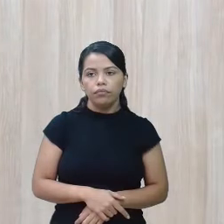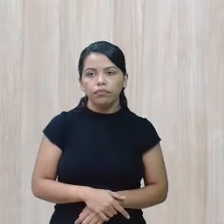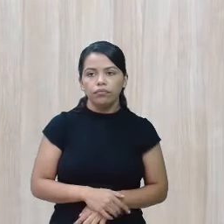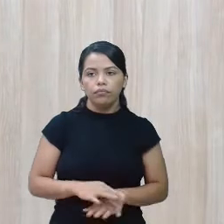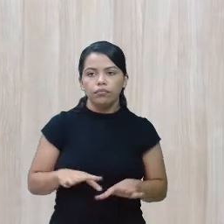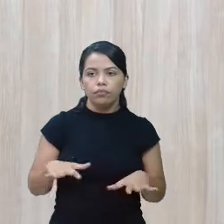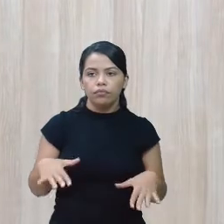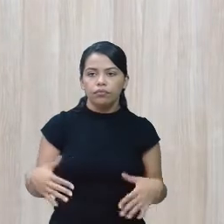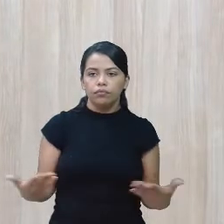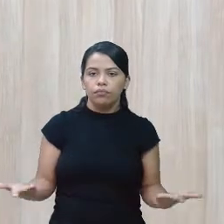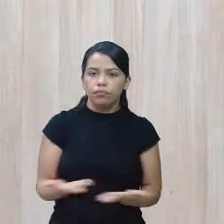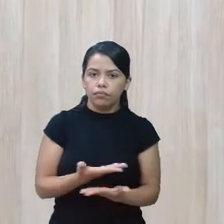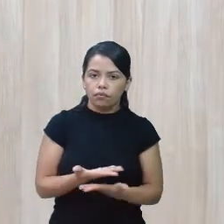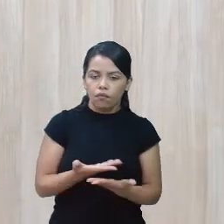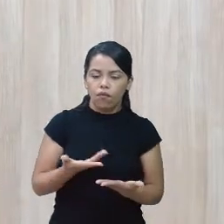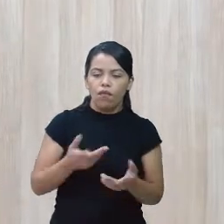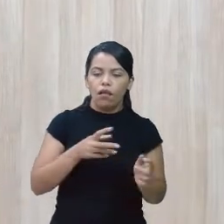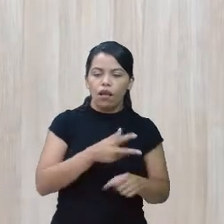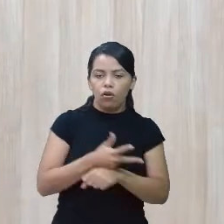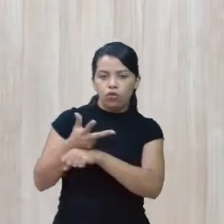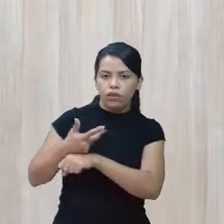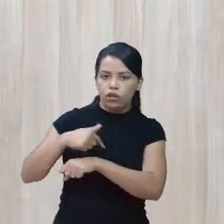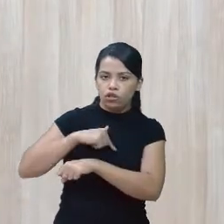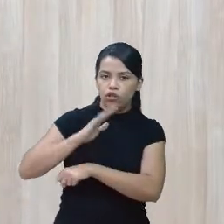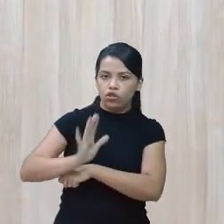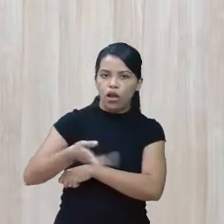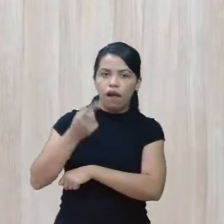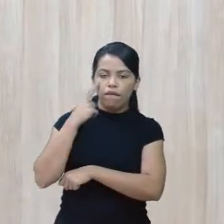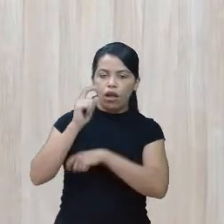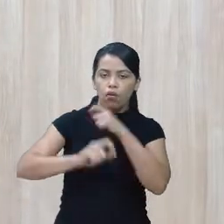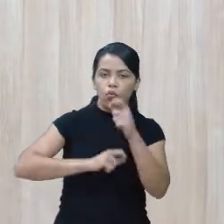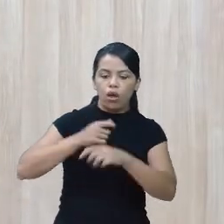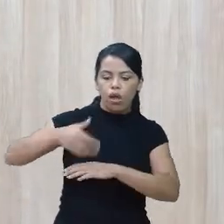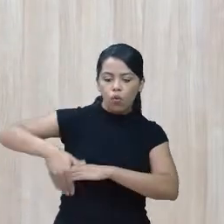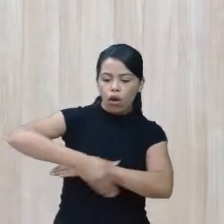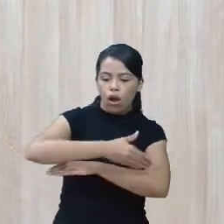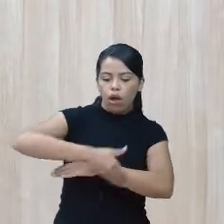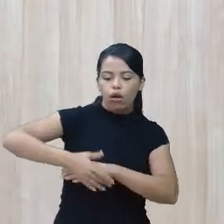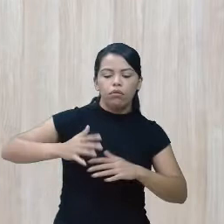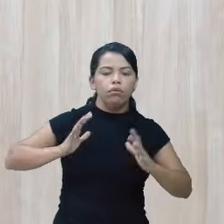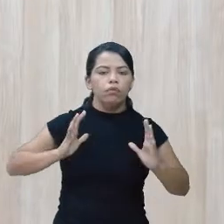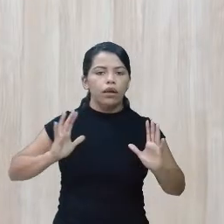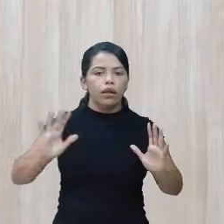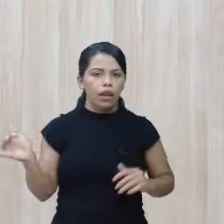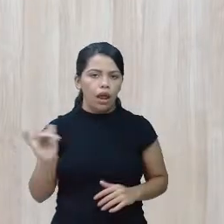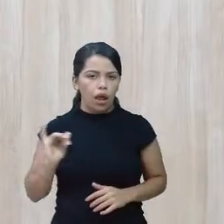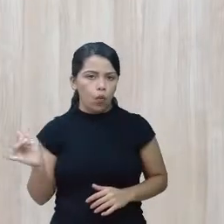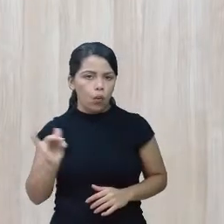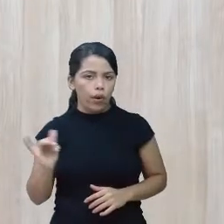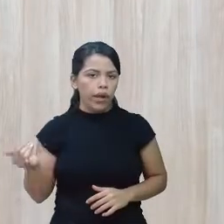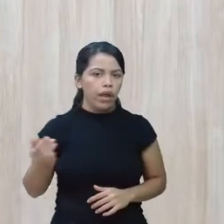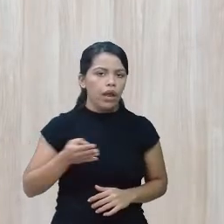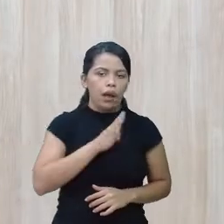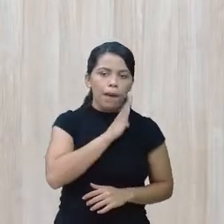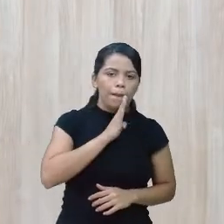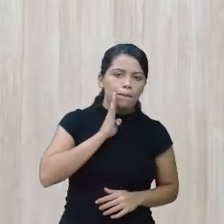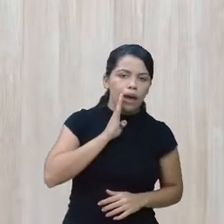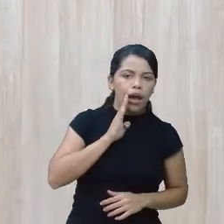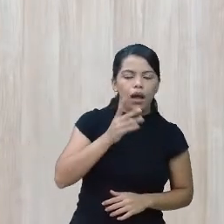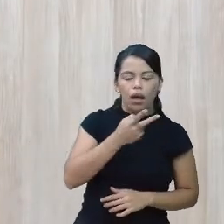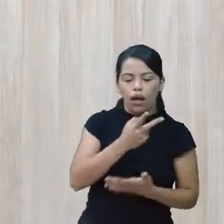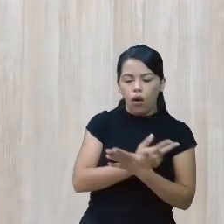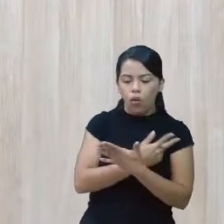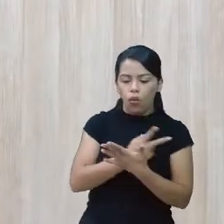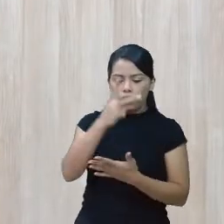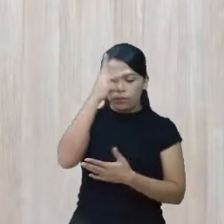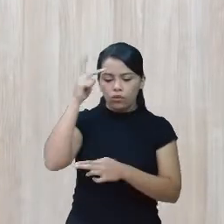Aqui a gente já vê uma rua tranquila, né? Um barzinho, algumas pessoas ali sentadas, né? Uma